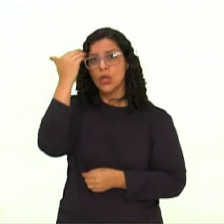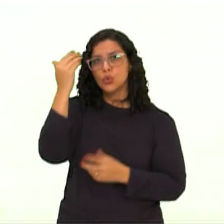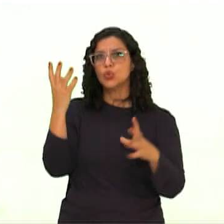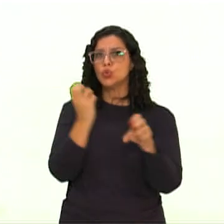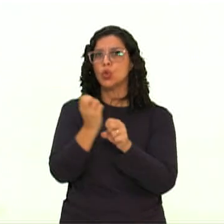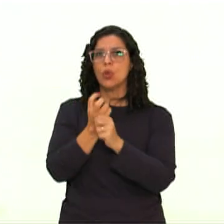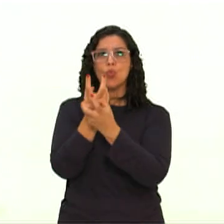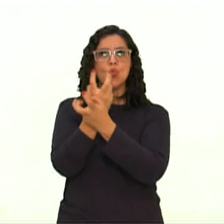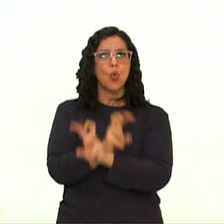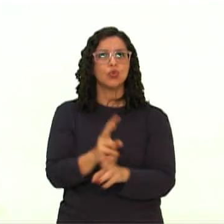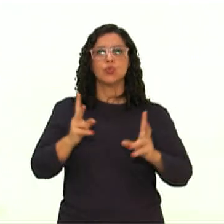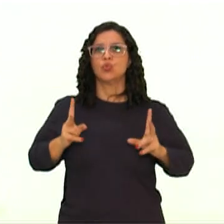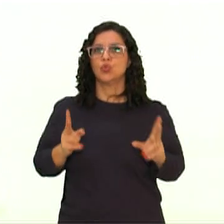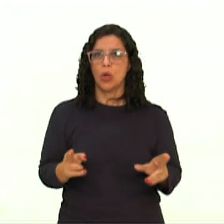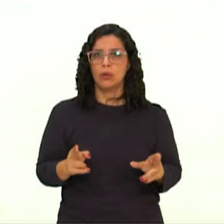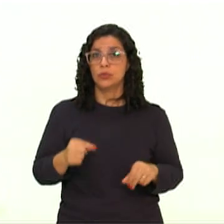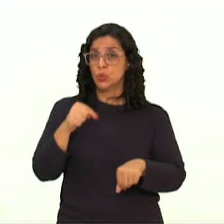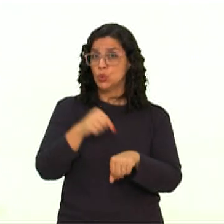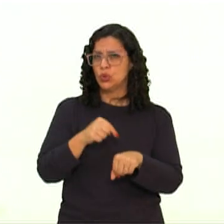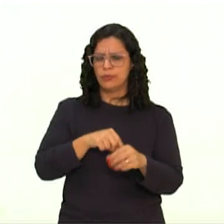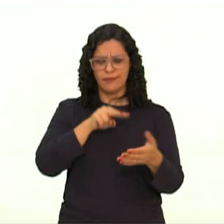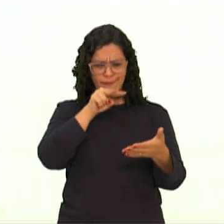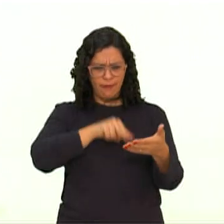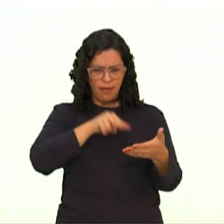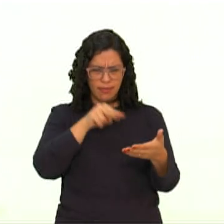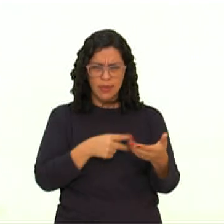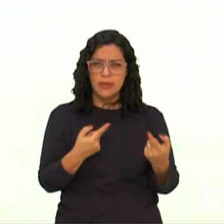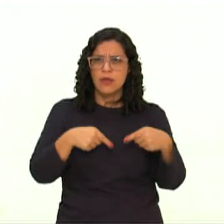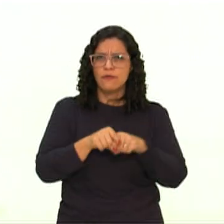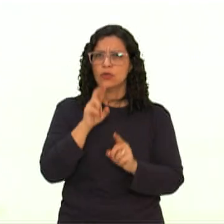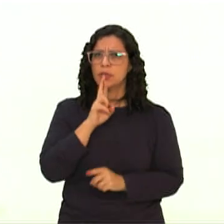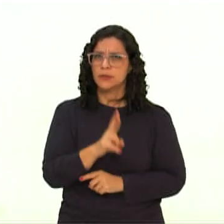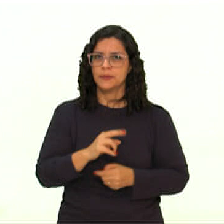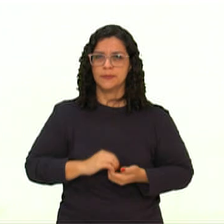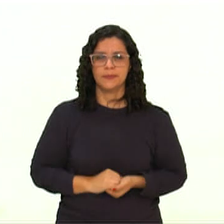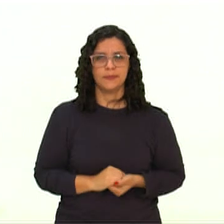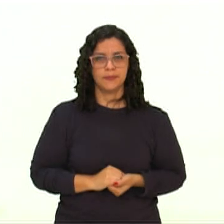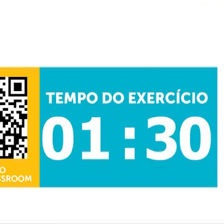mesmo número de ossos. Vamos dar aquele tempinho para vocês tentarem resolver, a gente já volta.